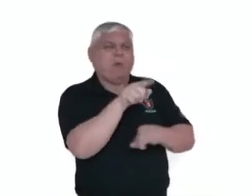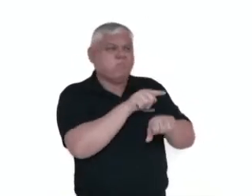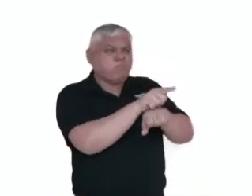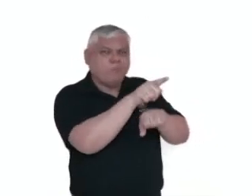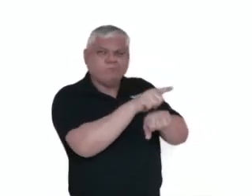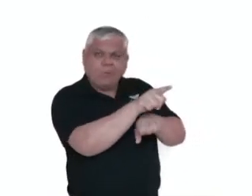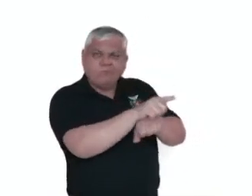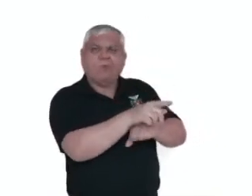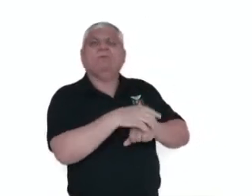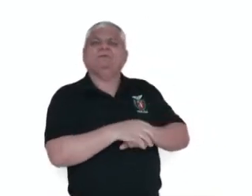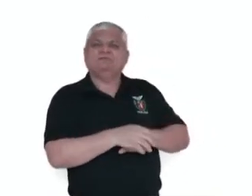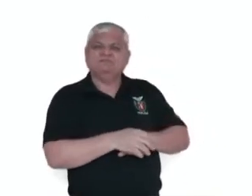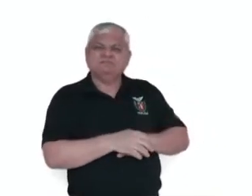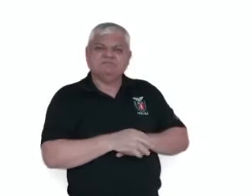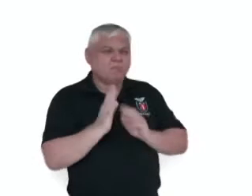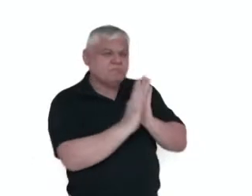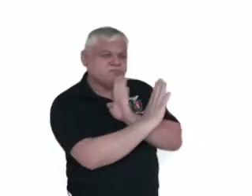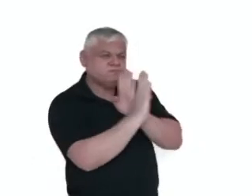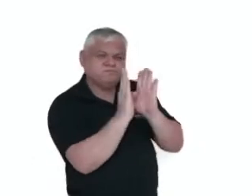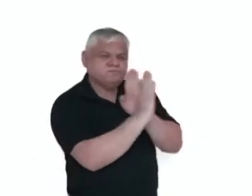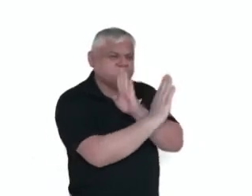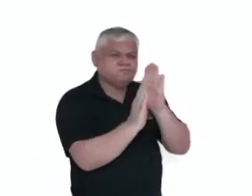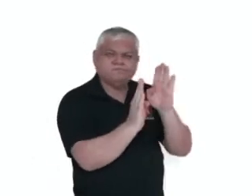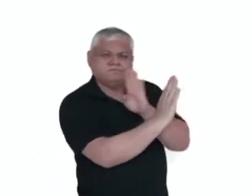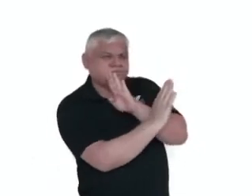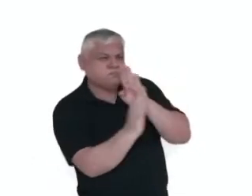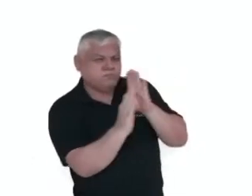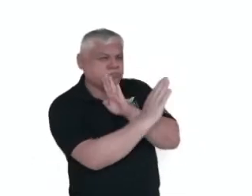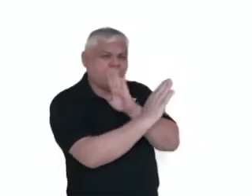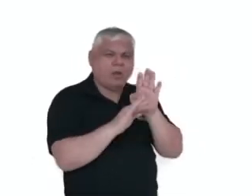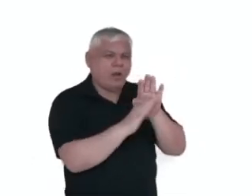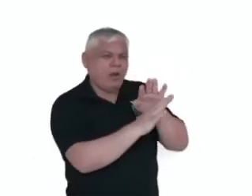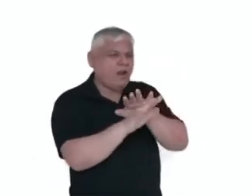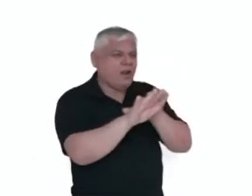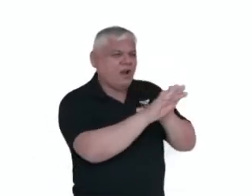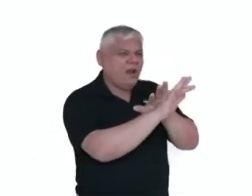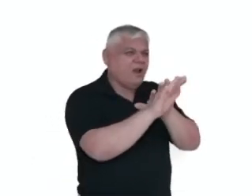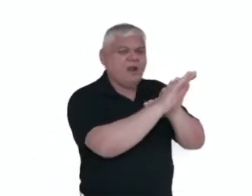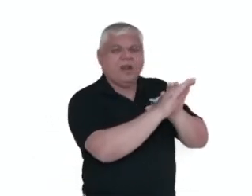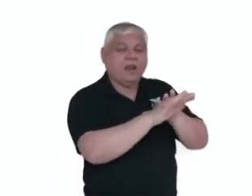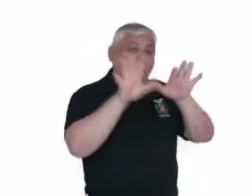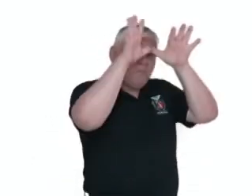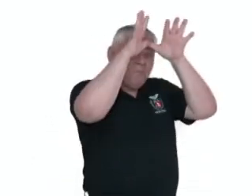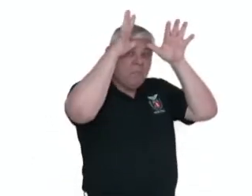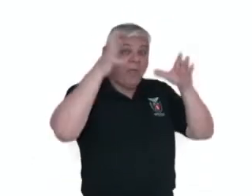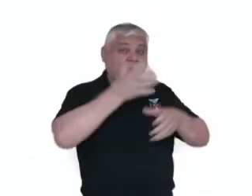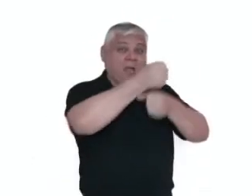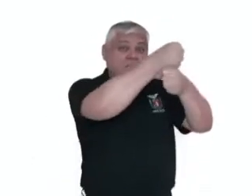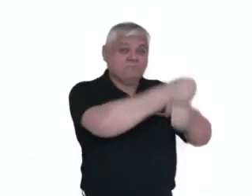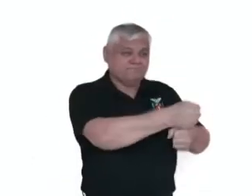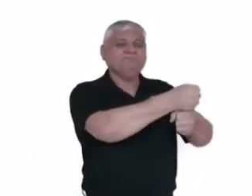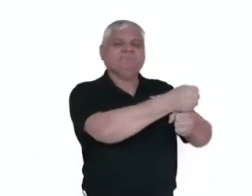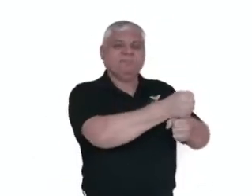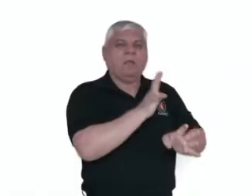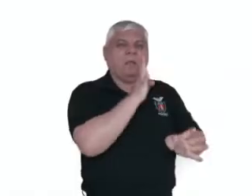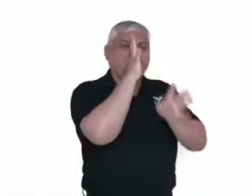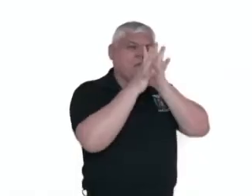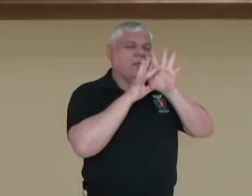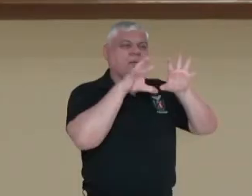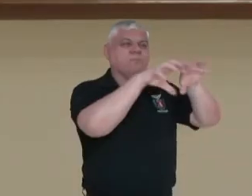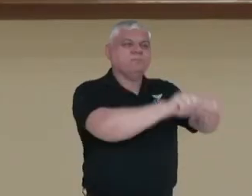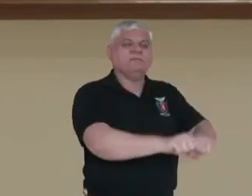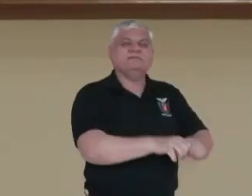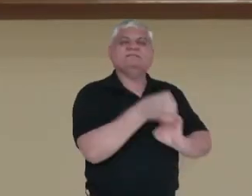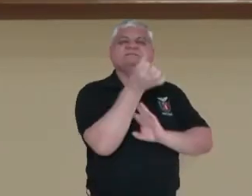canhões, invadiram e incendiaram a capital palmarina em 6 de fevereiro de